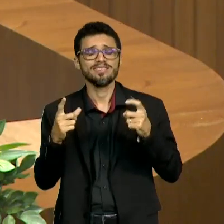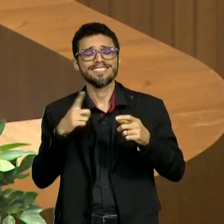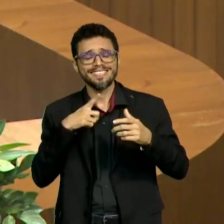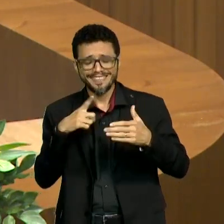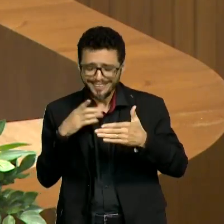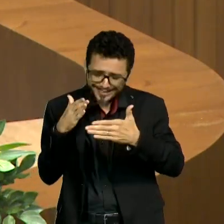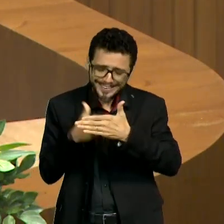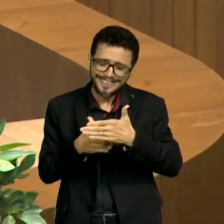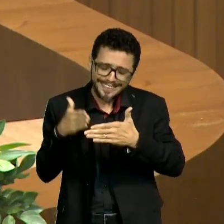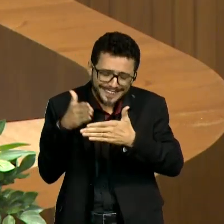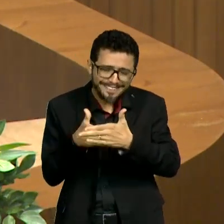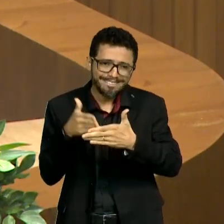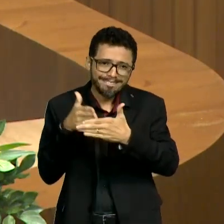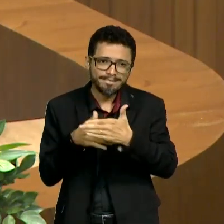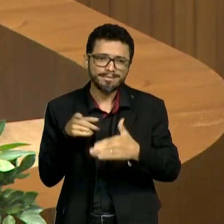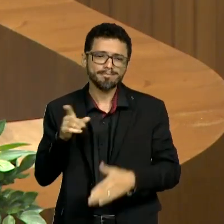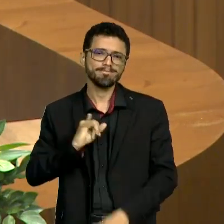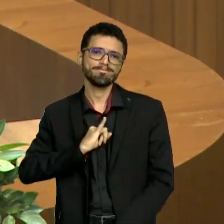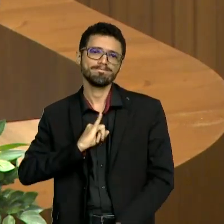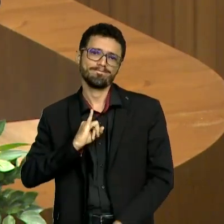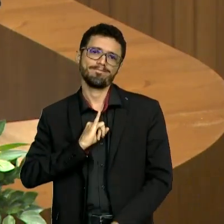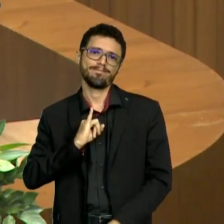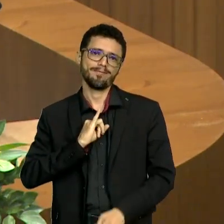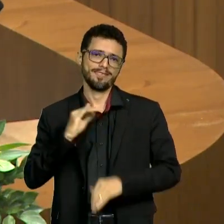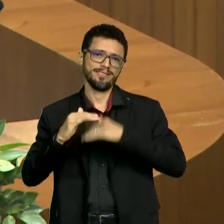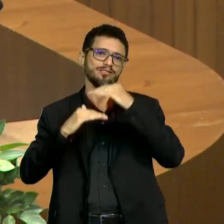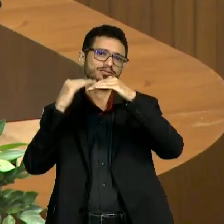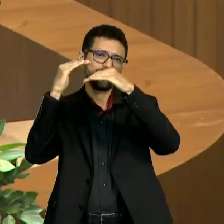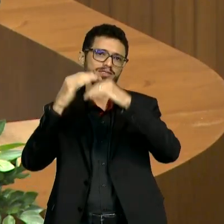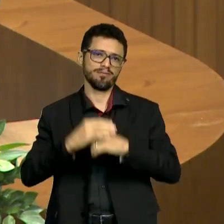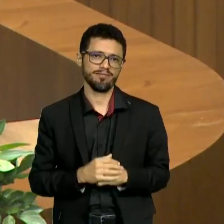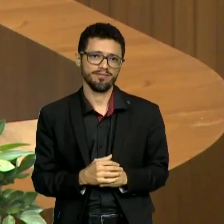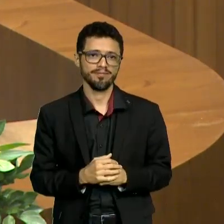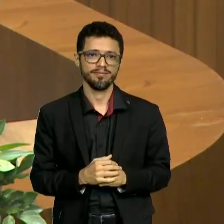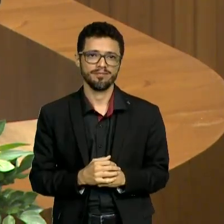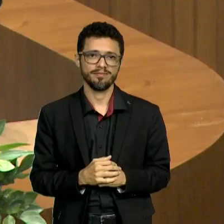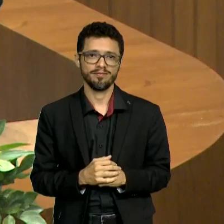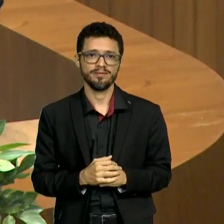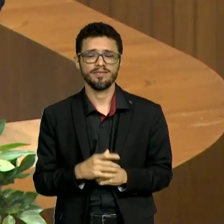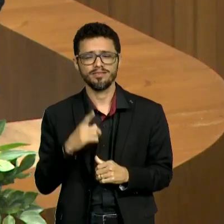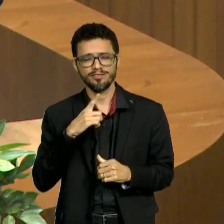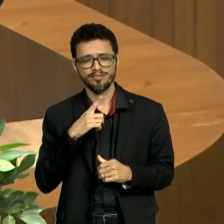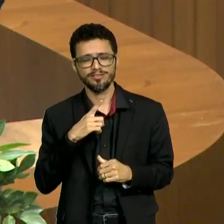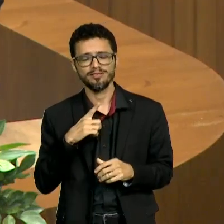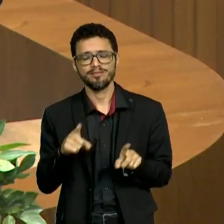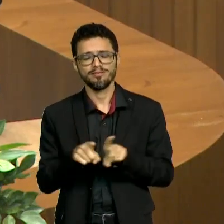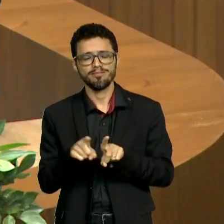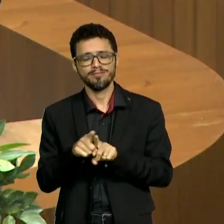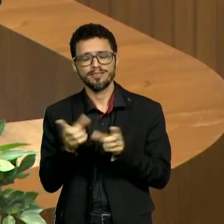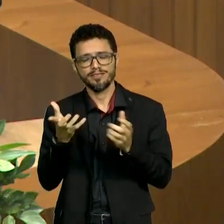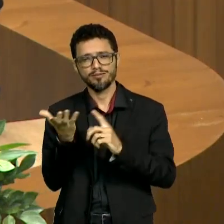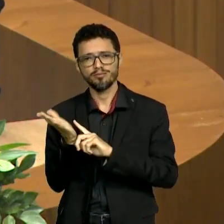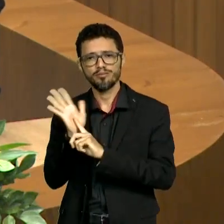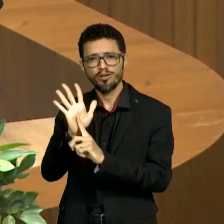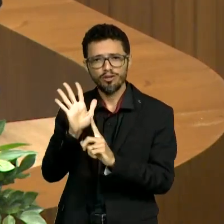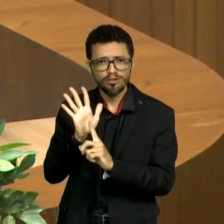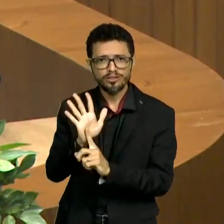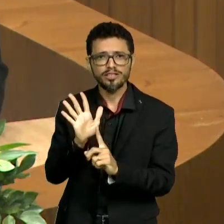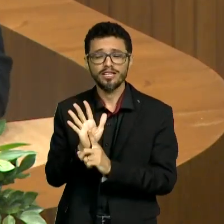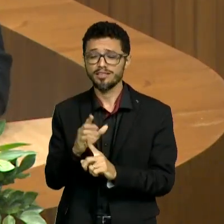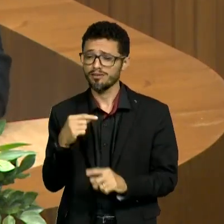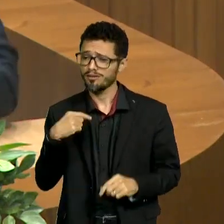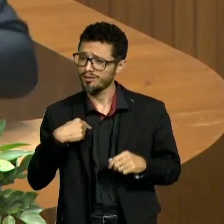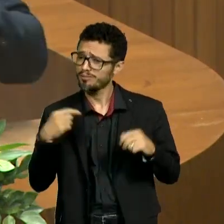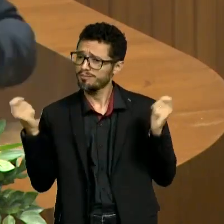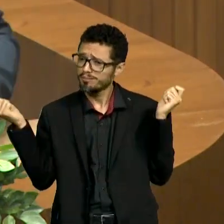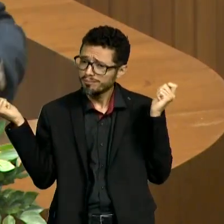inviabilizando muitas coisas na cidade de Imperatriz. Eu não poderia deixar de pautar e pedir que seja colocado o quão breve possível